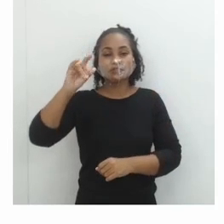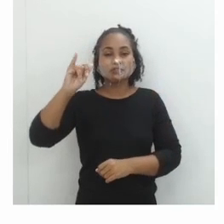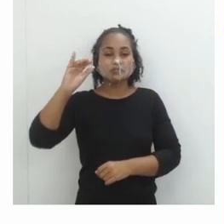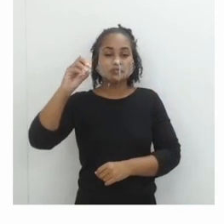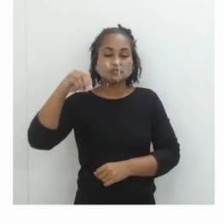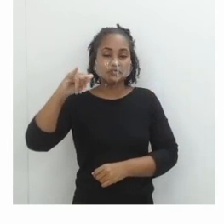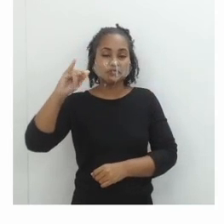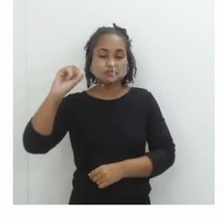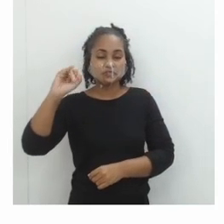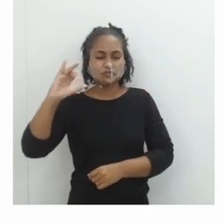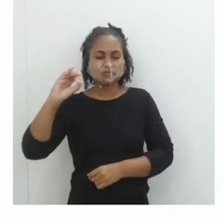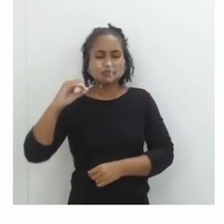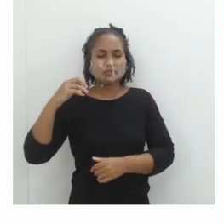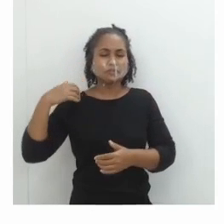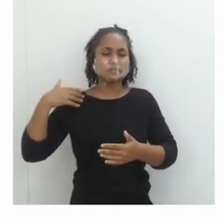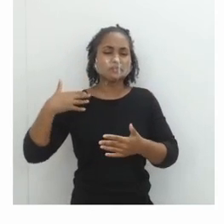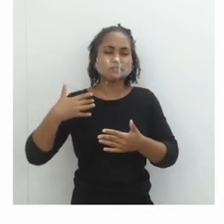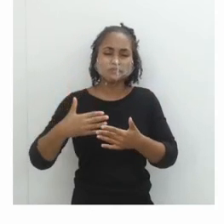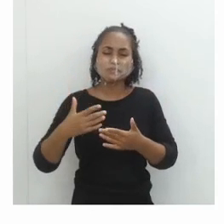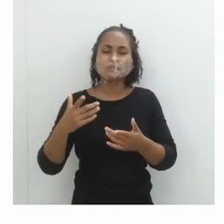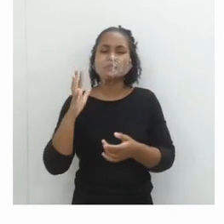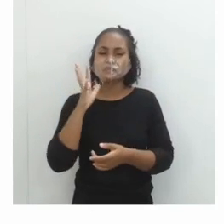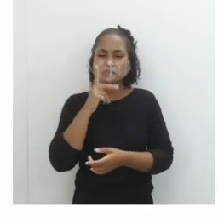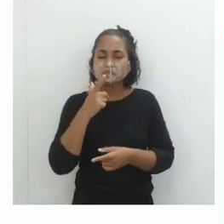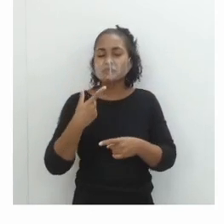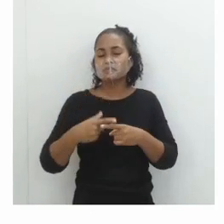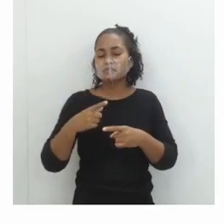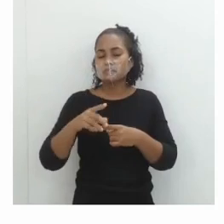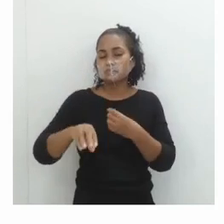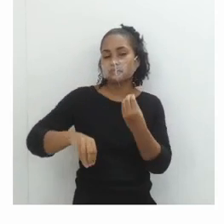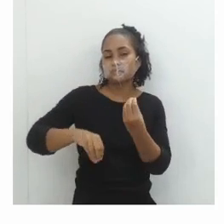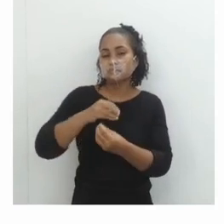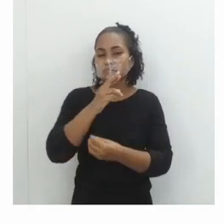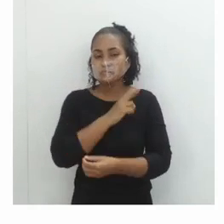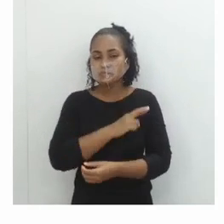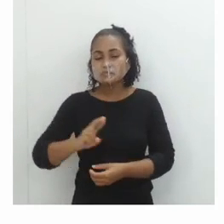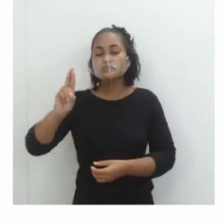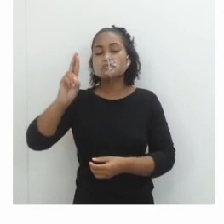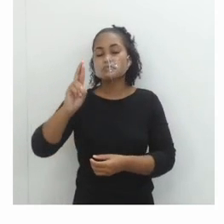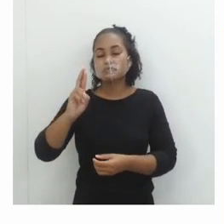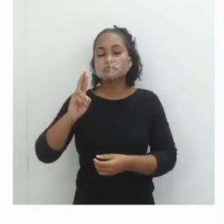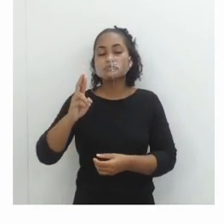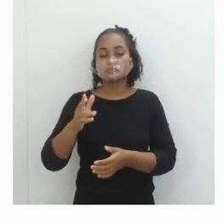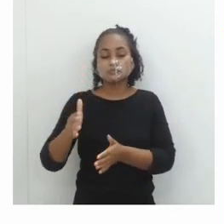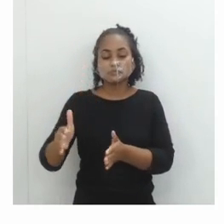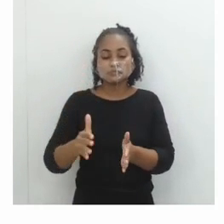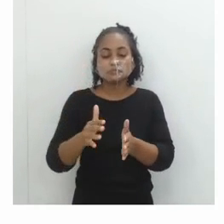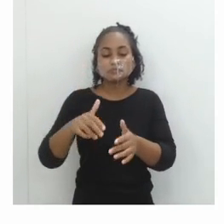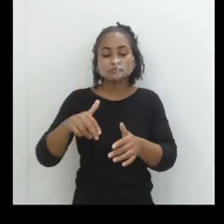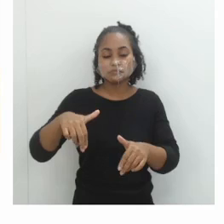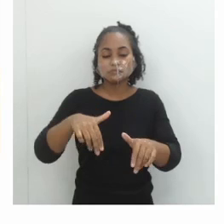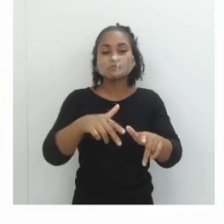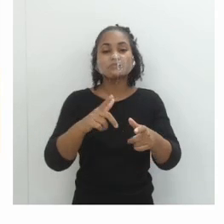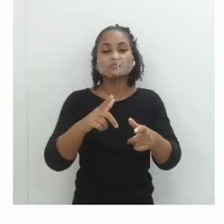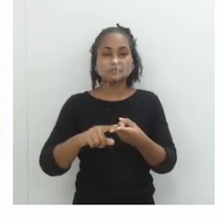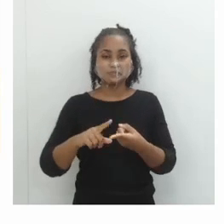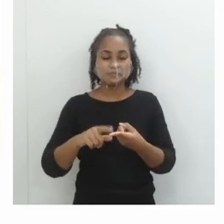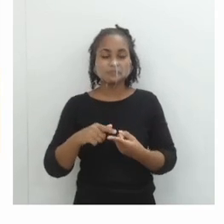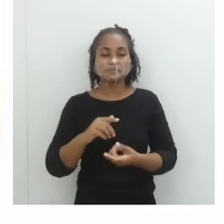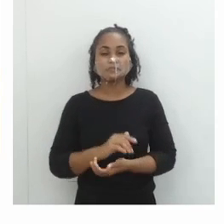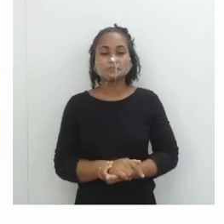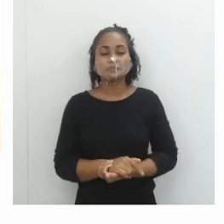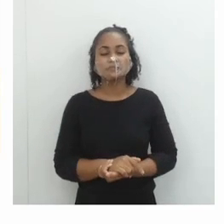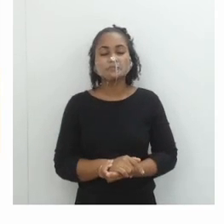dias e eram como rituais sagrados e misturados com procissões e rituais, né? A gente tem